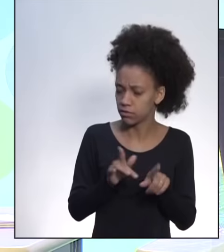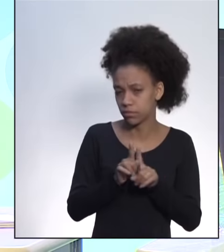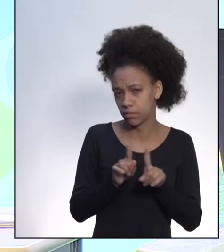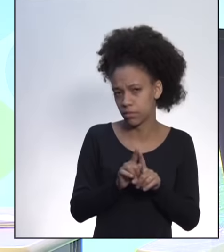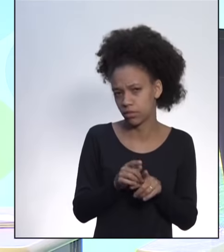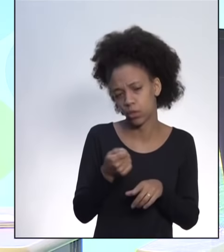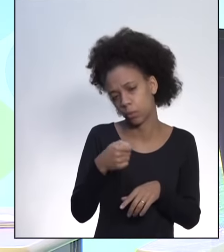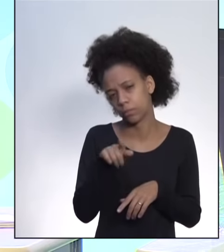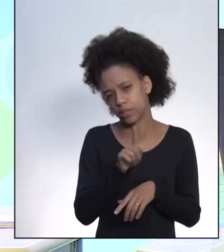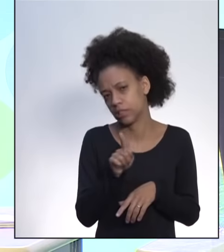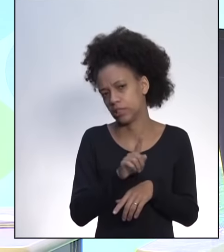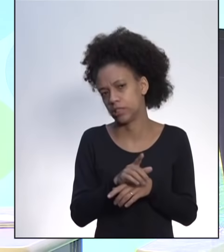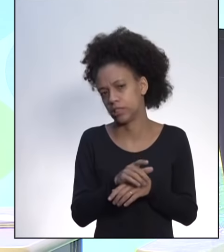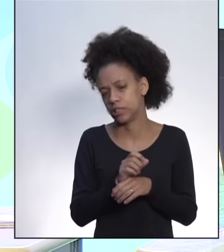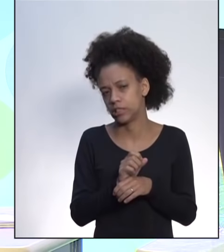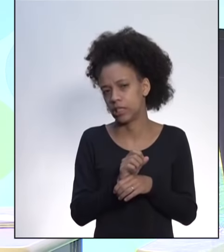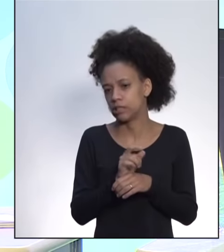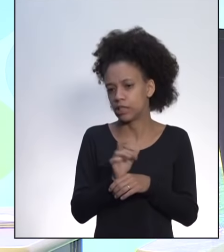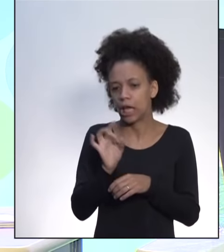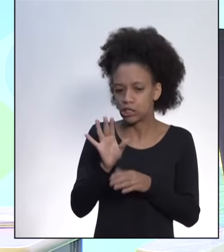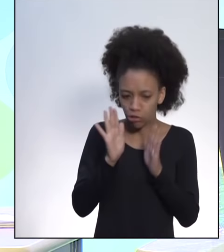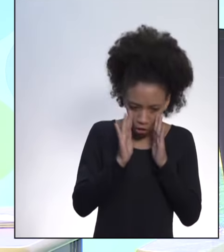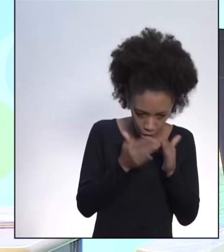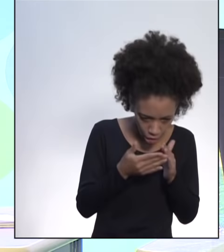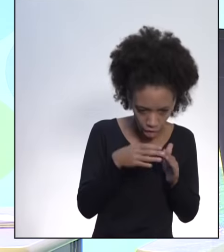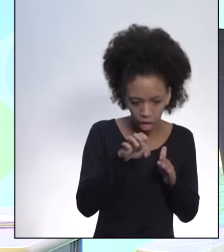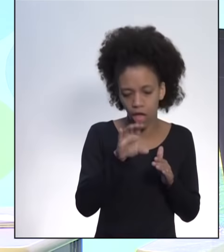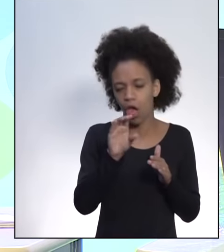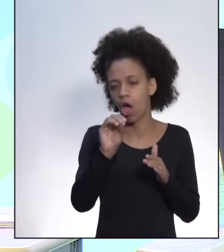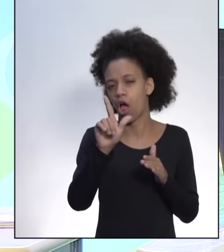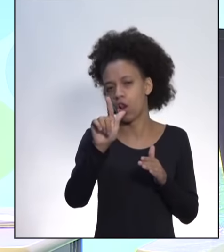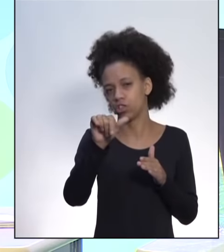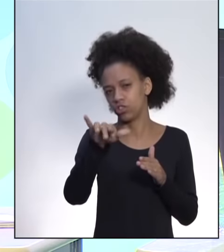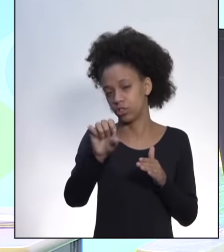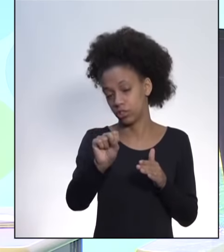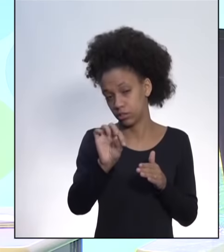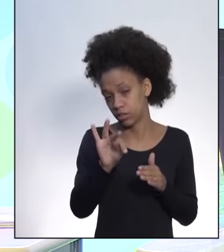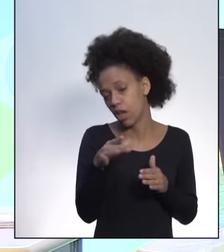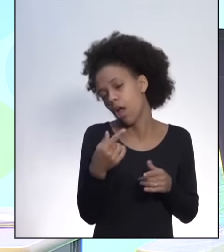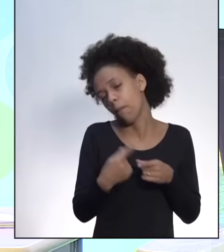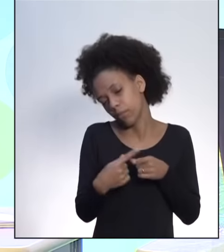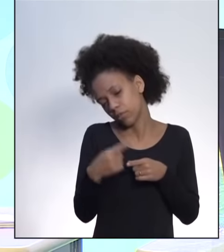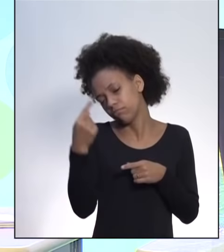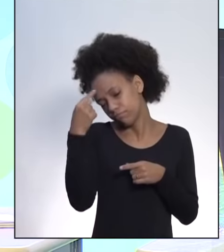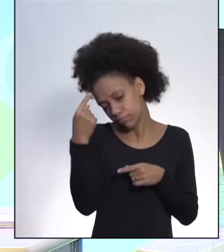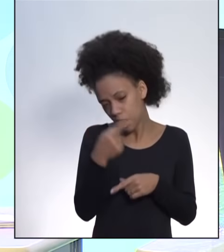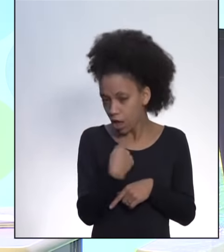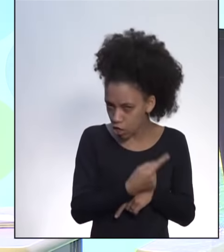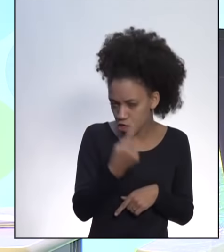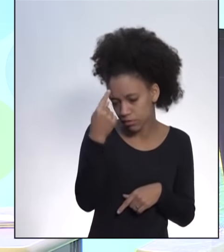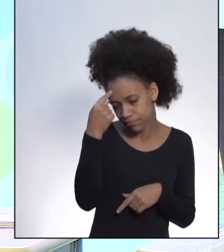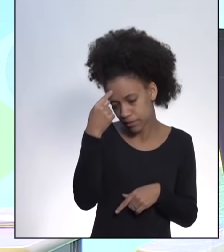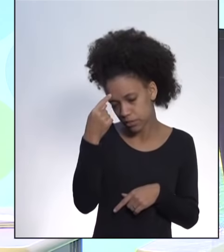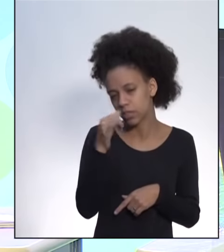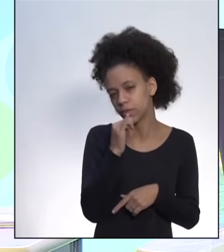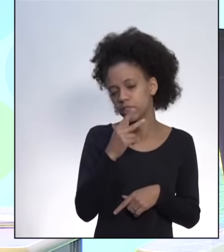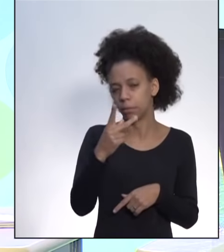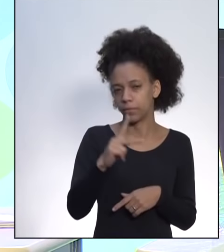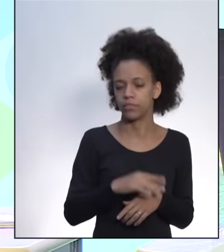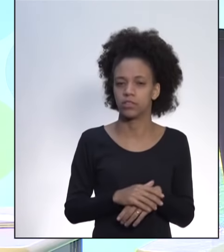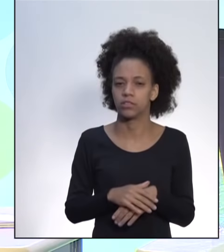gente não precisa ficar preso aí cola disso é que a gente teve que pensar em um exemplo para dar para vocês por isso que a gente